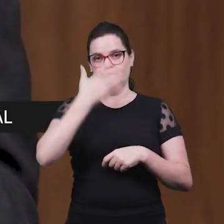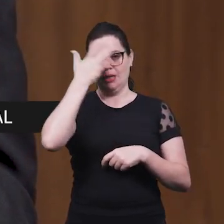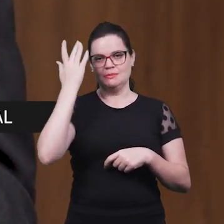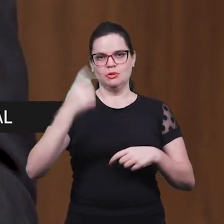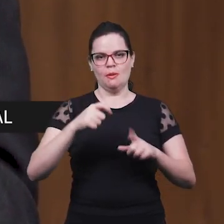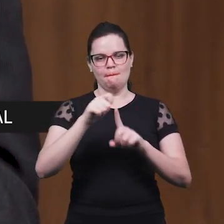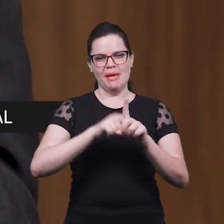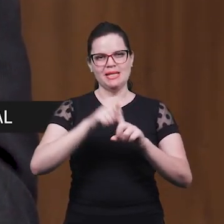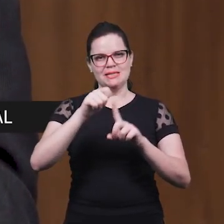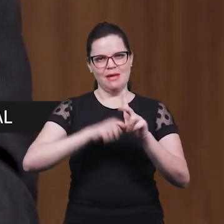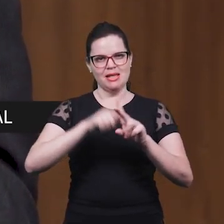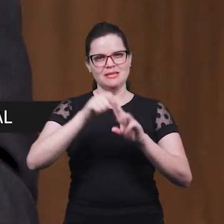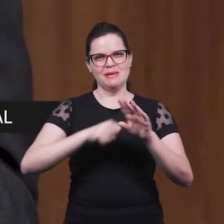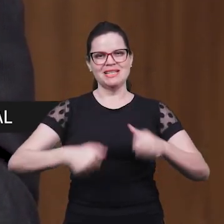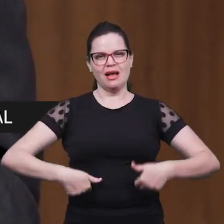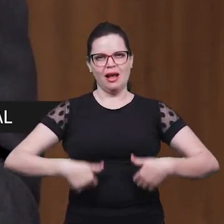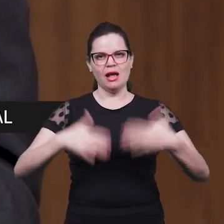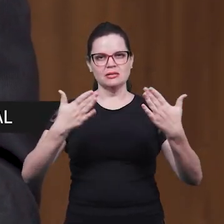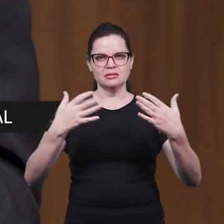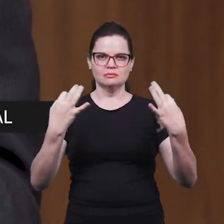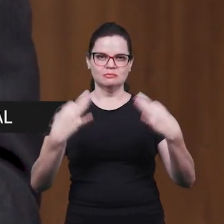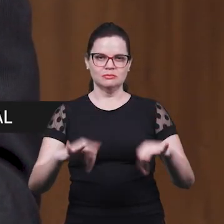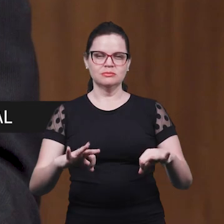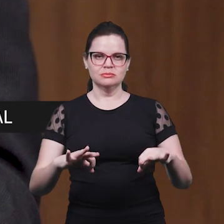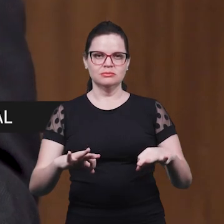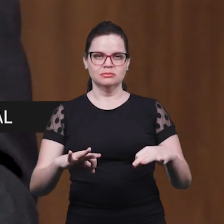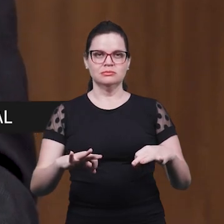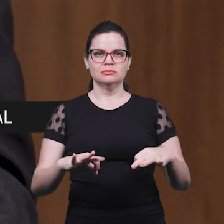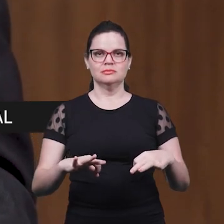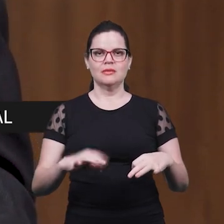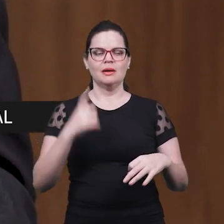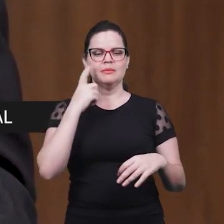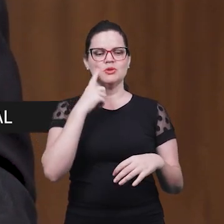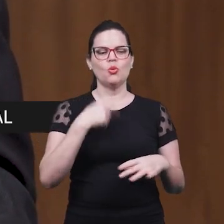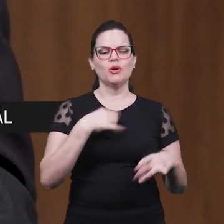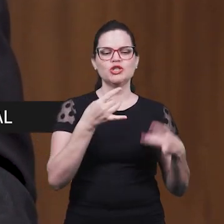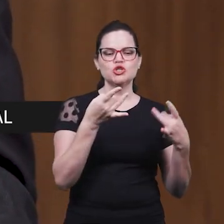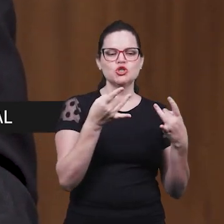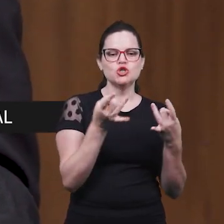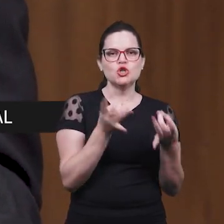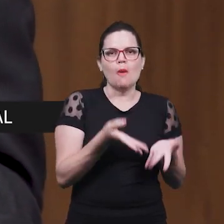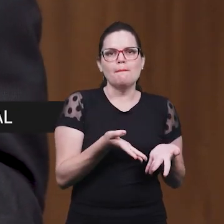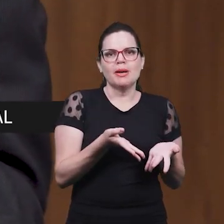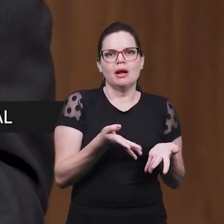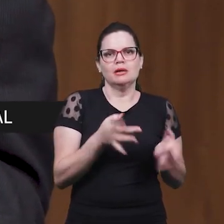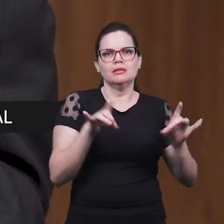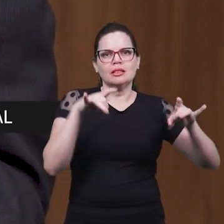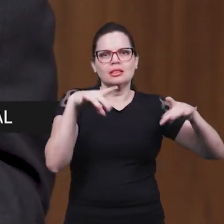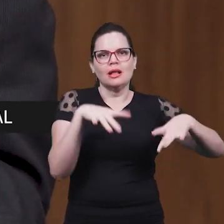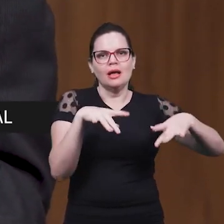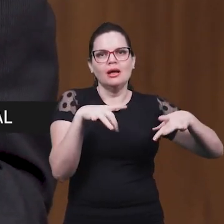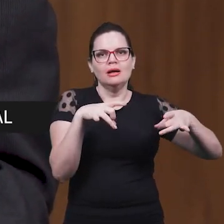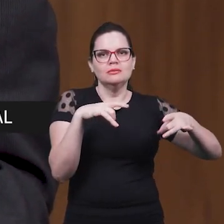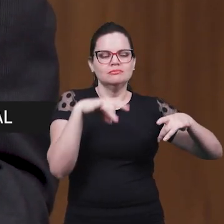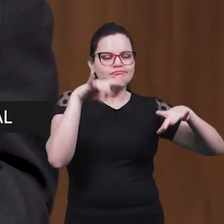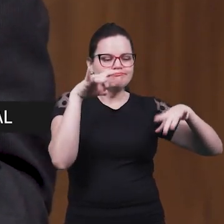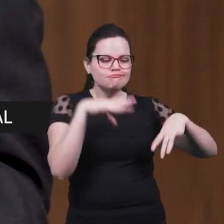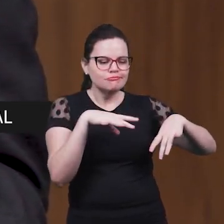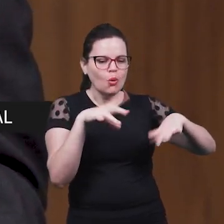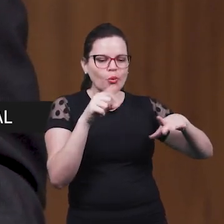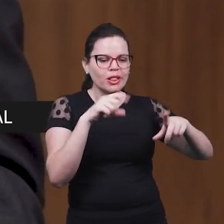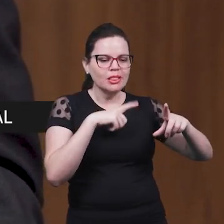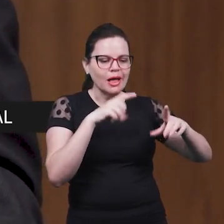gastos no mês, né? E ela espera que se ela dê, o que sobrar eu invisto. O conceito tem que ser o contrário. Primeiro eu invisto,